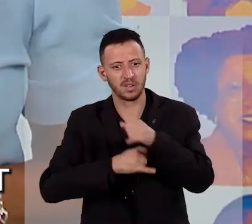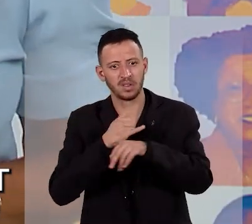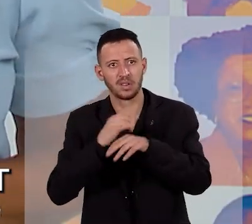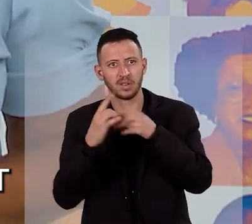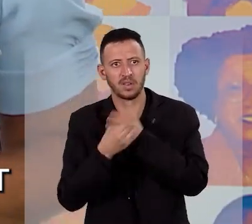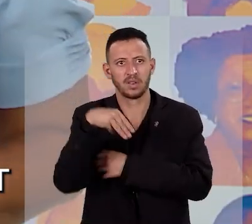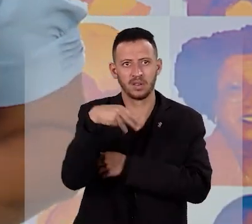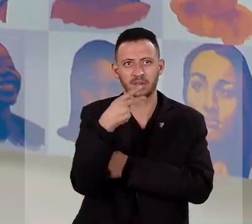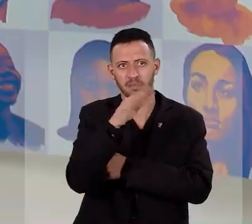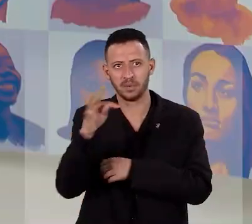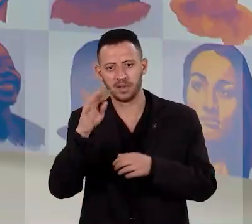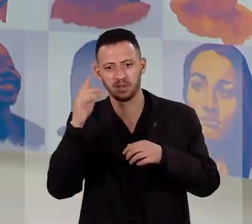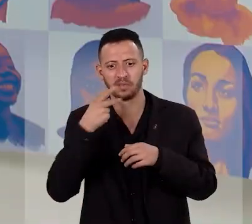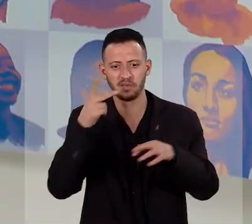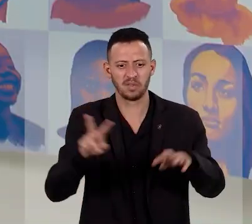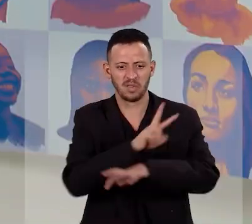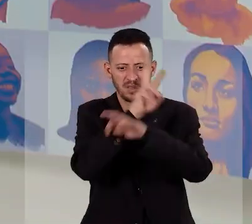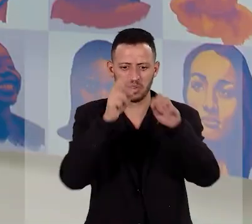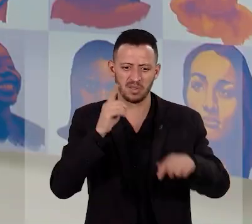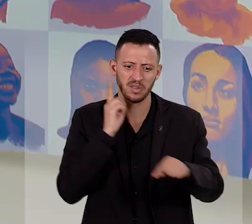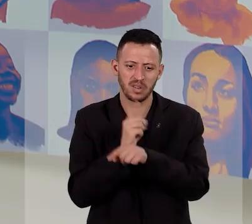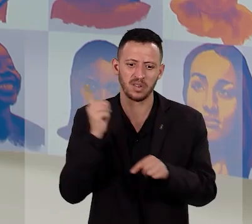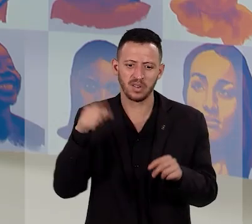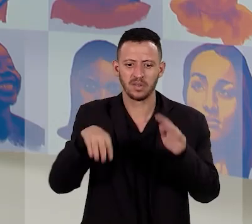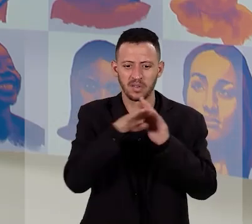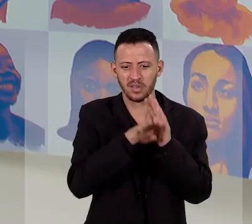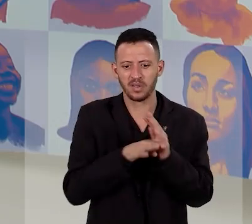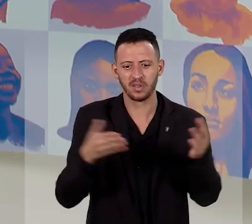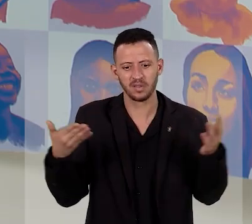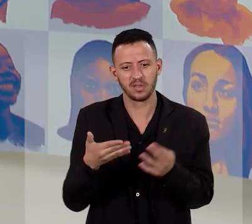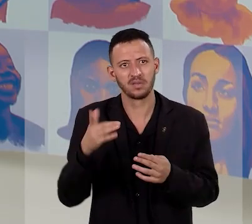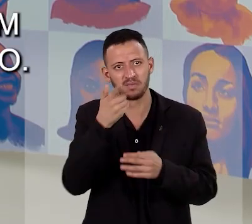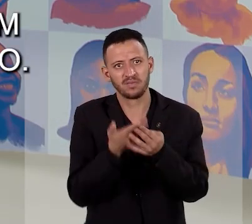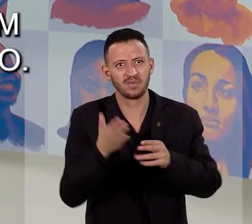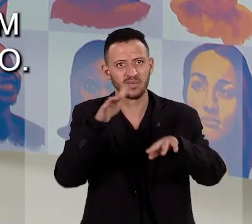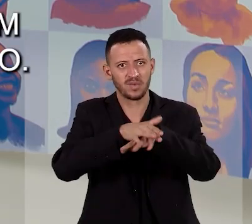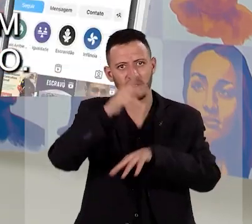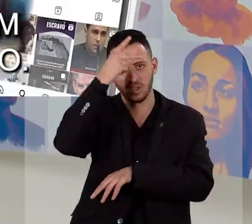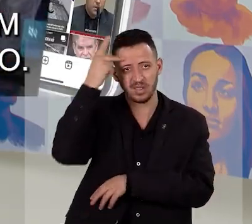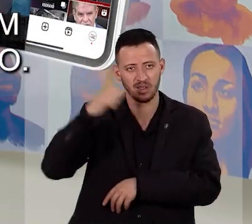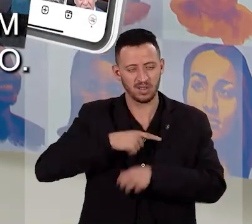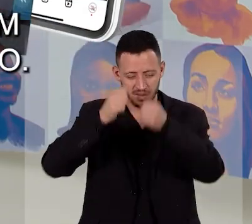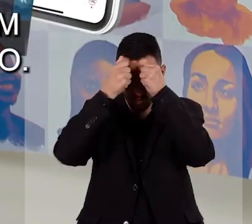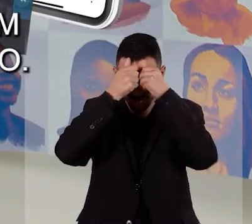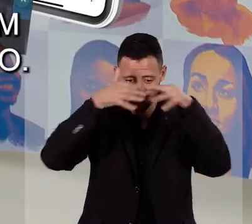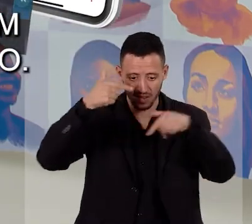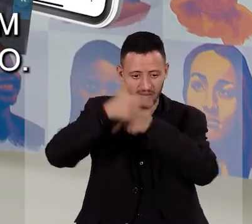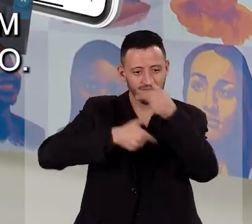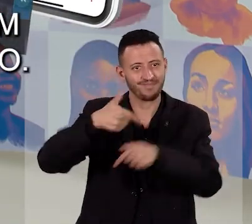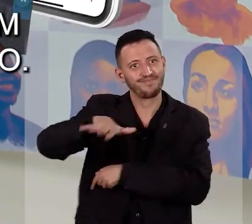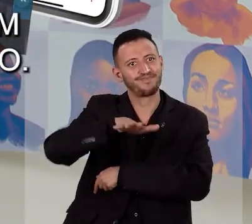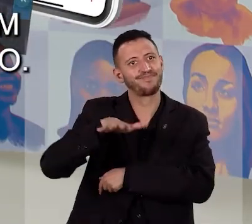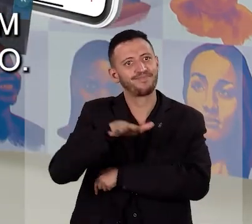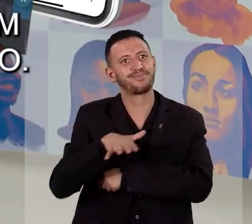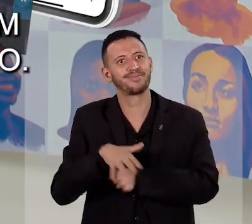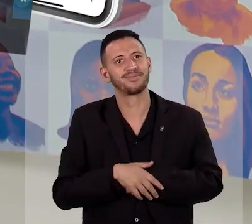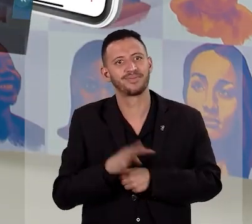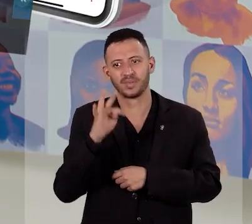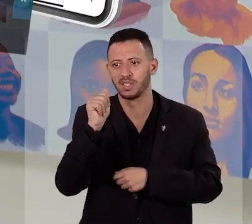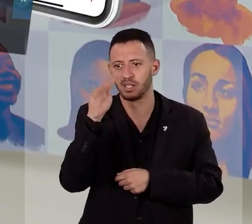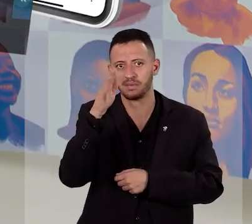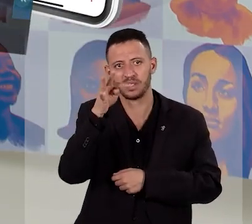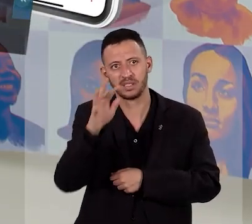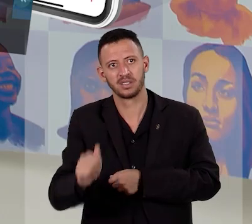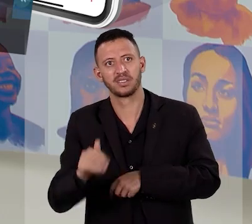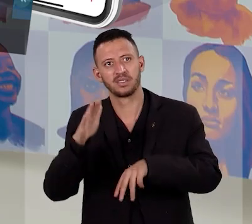das redes do MPT falando de um assunto que foi abordado aqui no programa hoje, que é a inclusão de pessoas com autismo no mercado de trabalho.